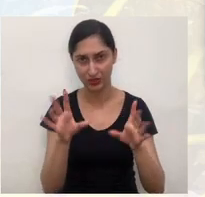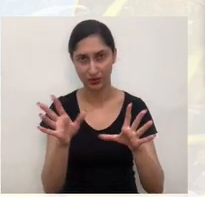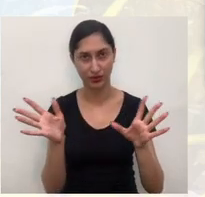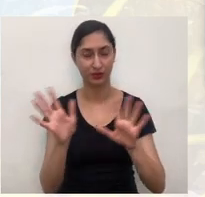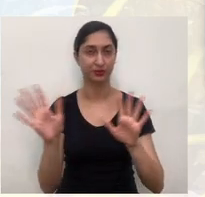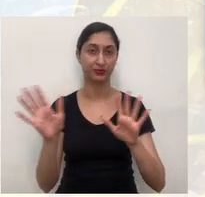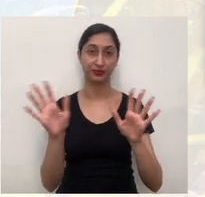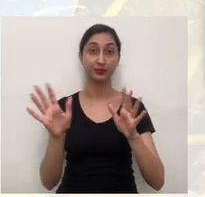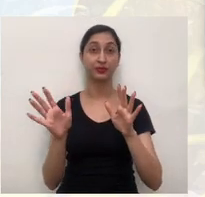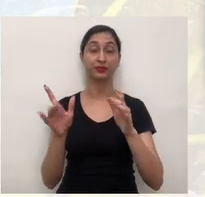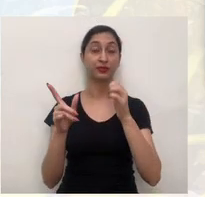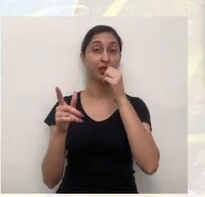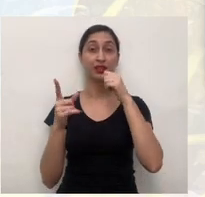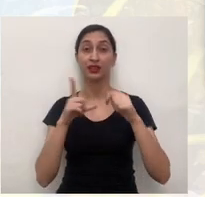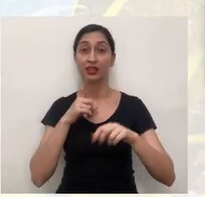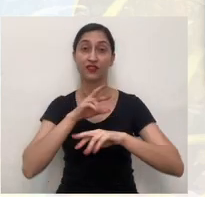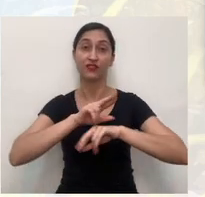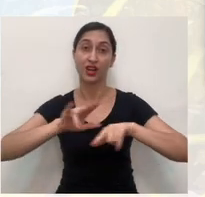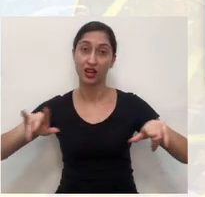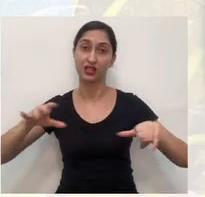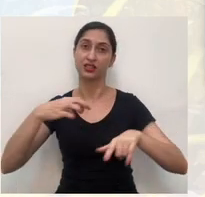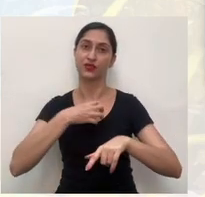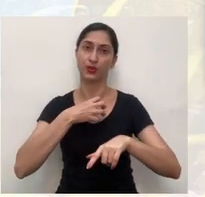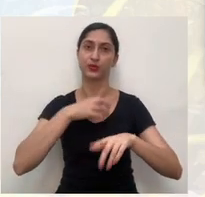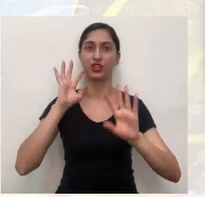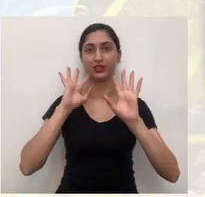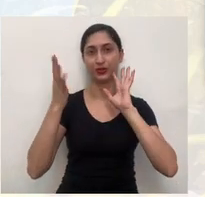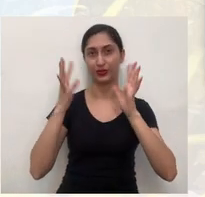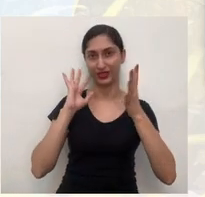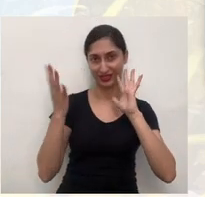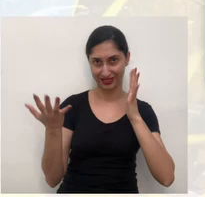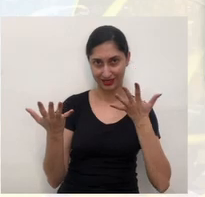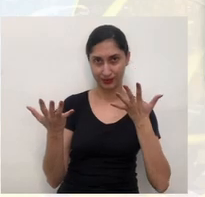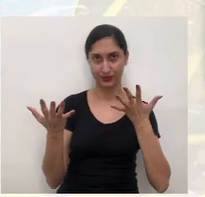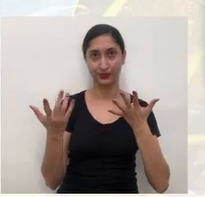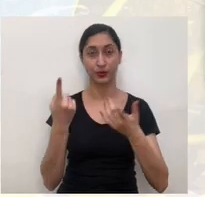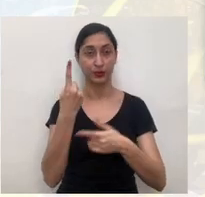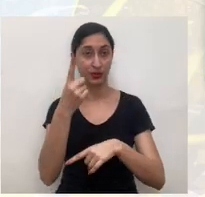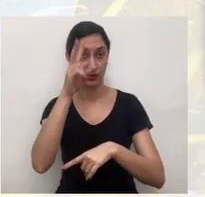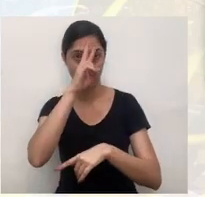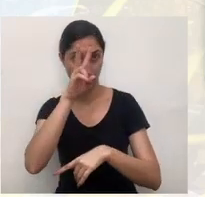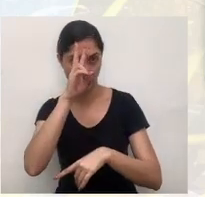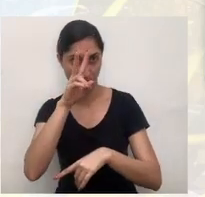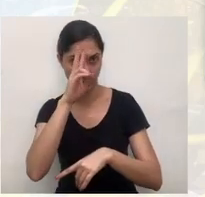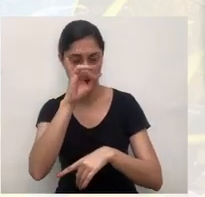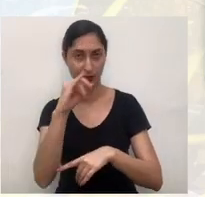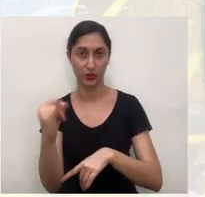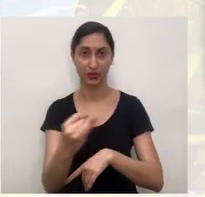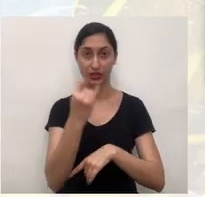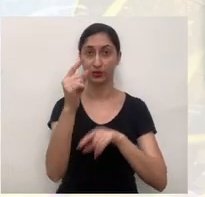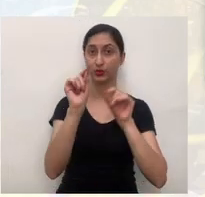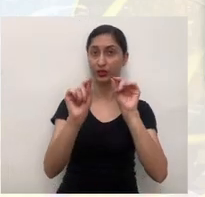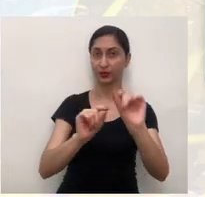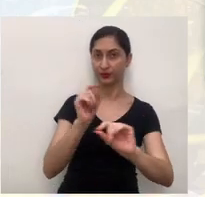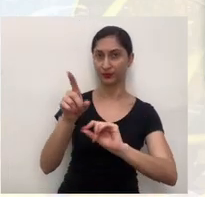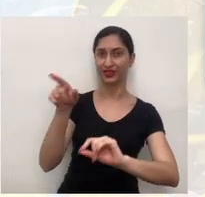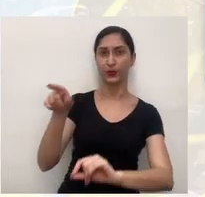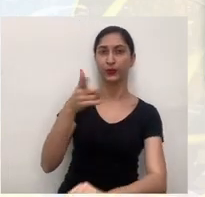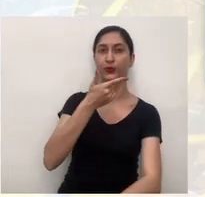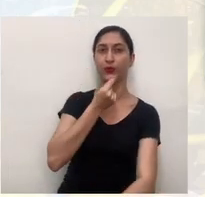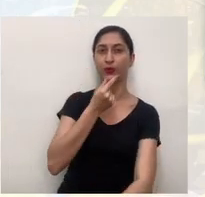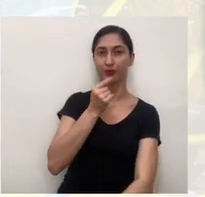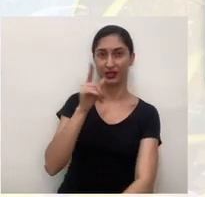problema tem milhares de soluções possíveis. Então, uma história que ilustra muito bem isso é que o Burle Marx, lá no